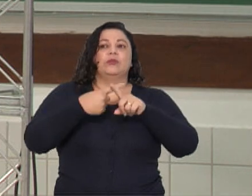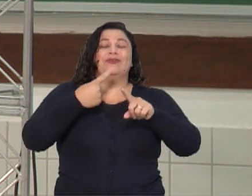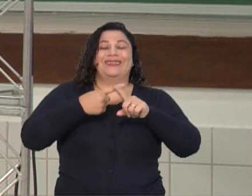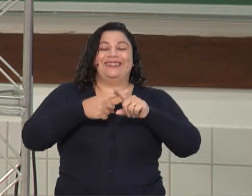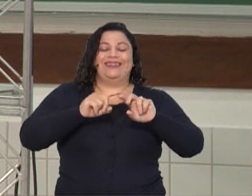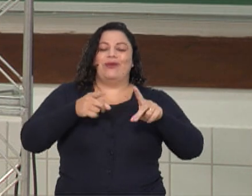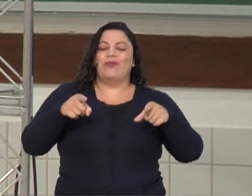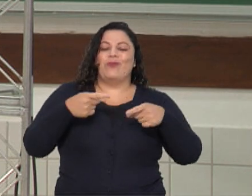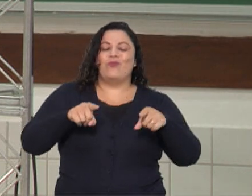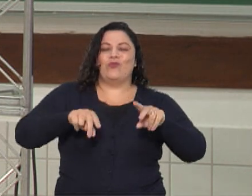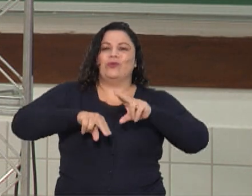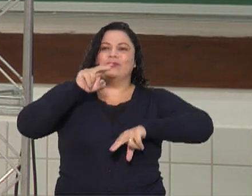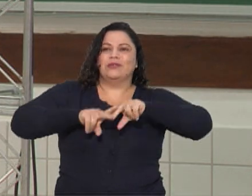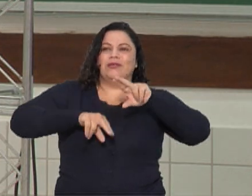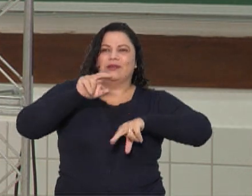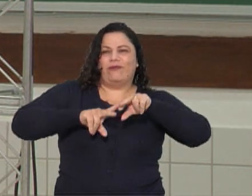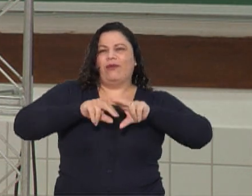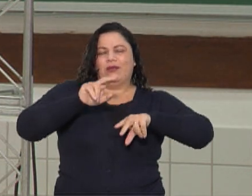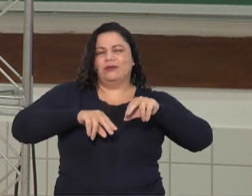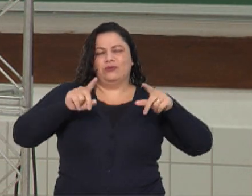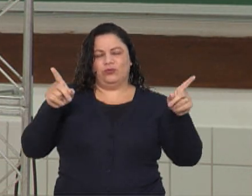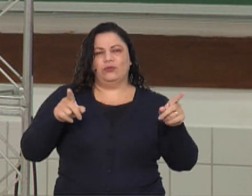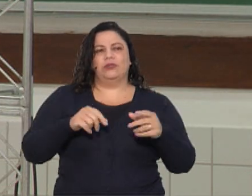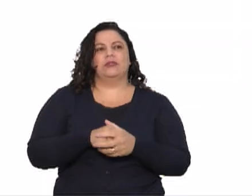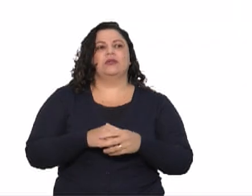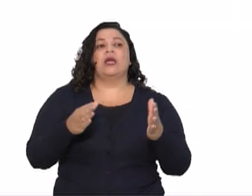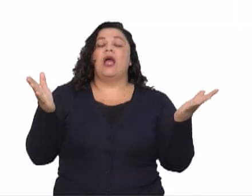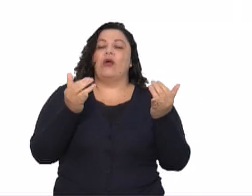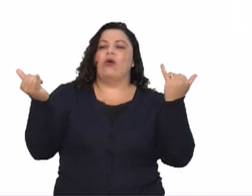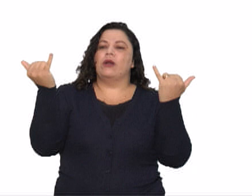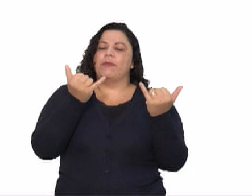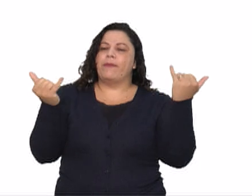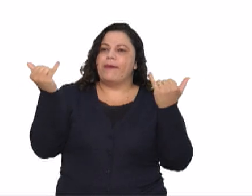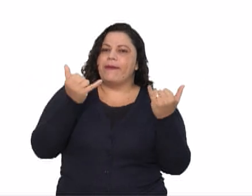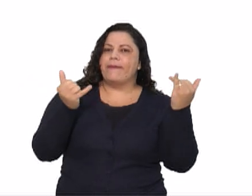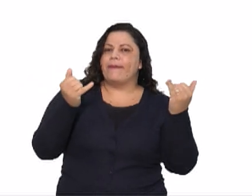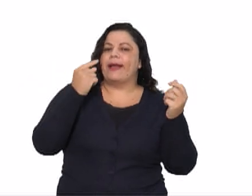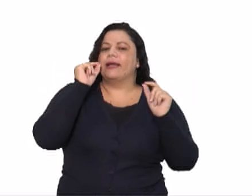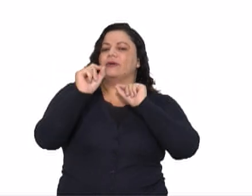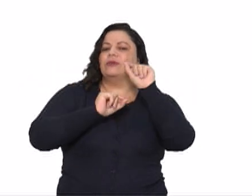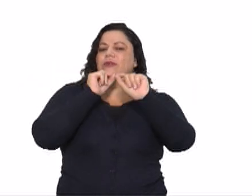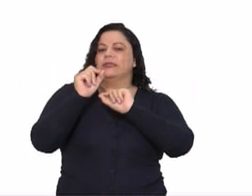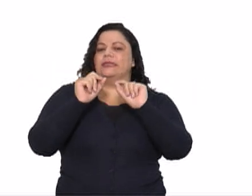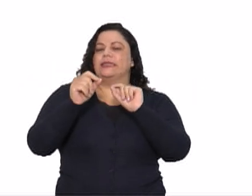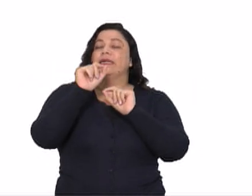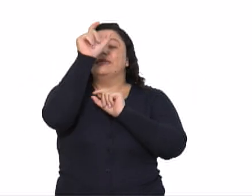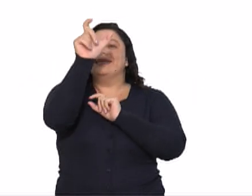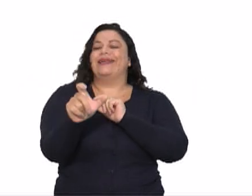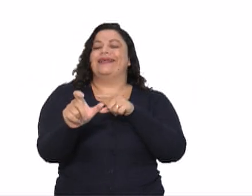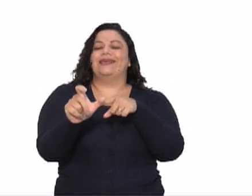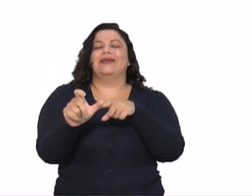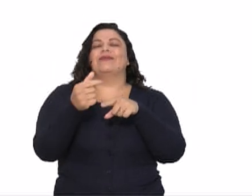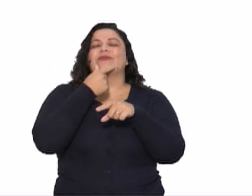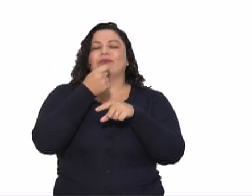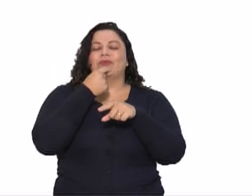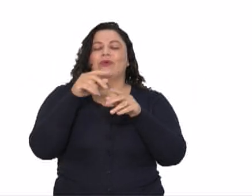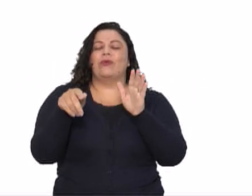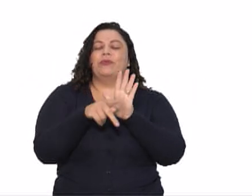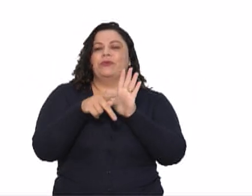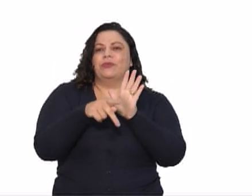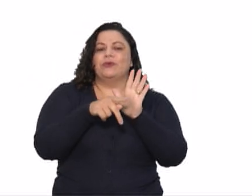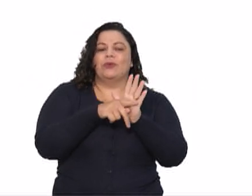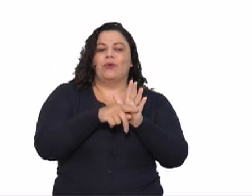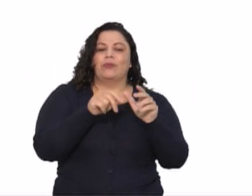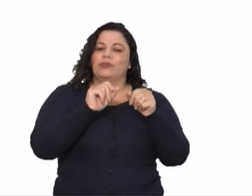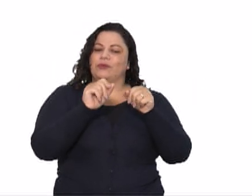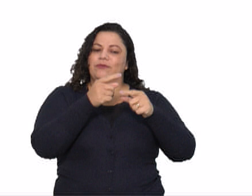umas informações sobre o compositor da música, que é o Assis Valente, grande compositor brasileiro, escritor de